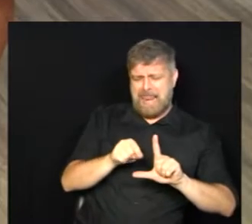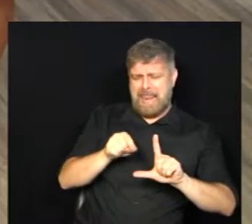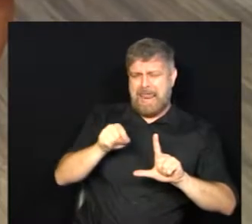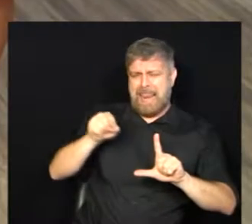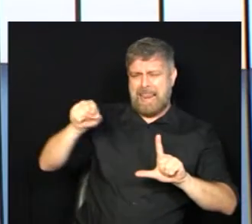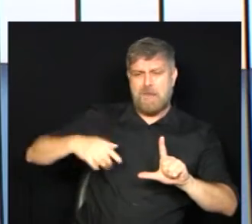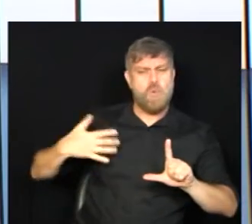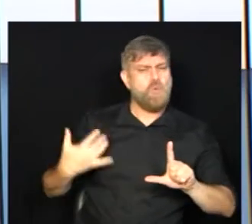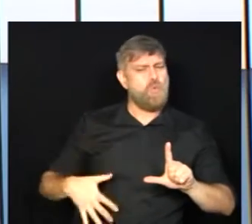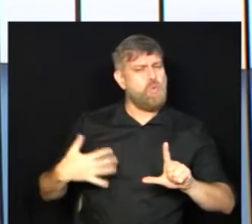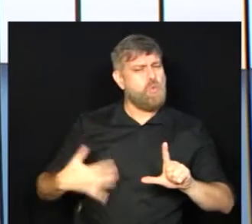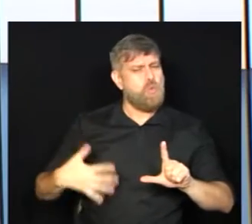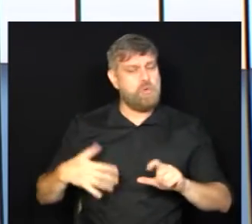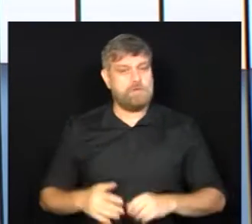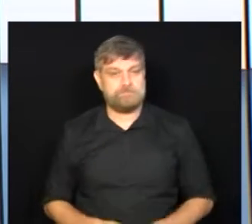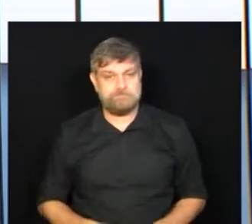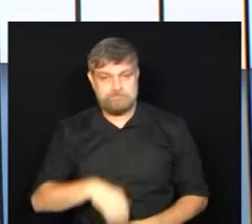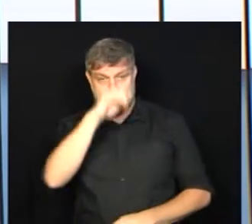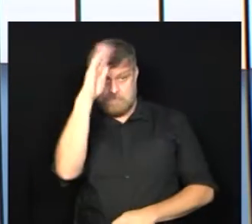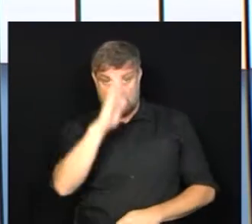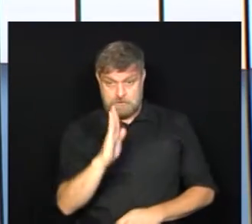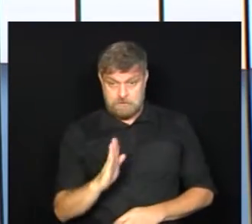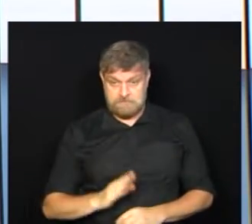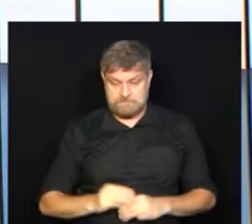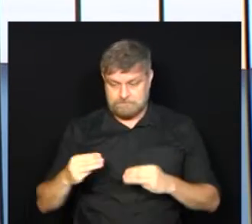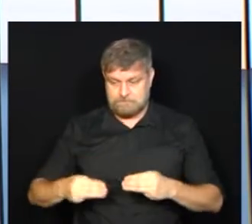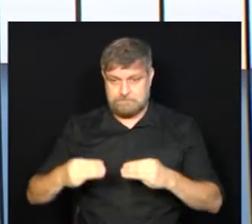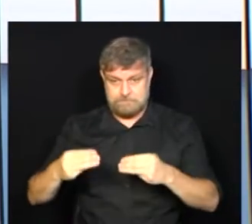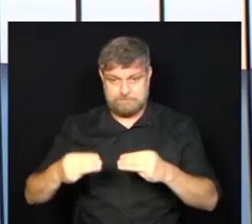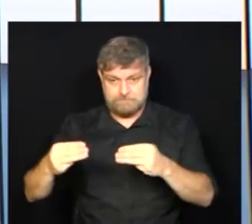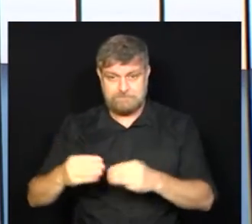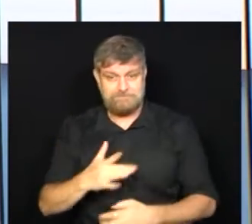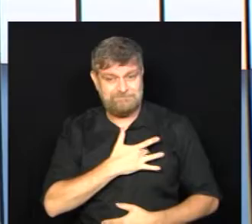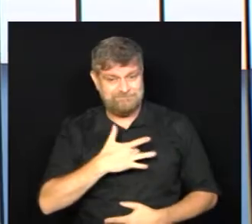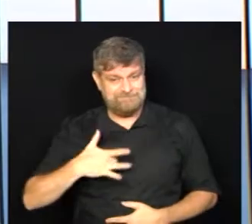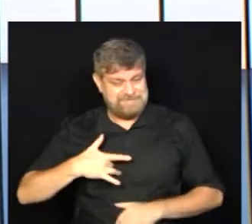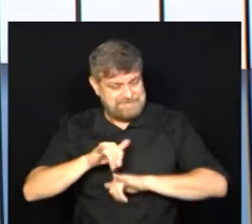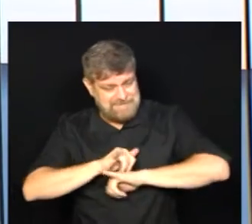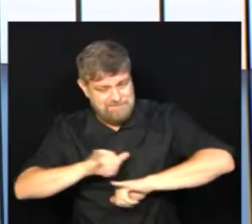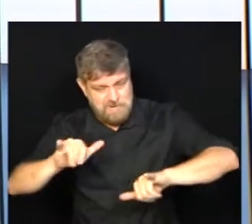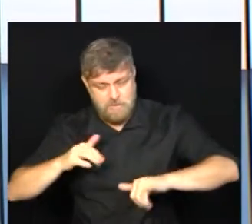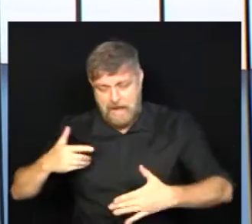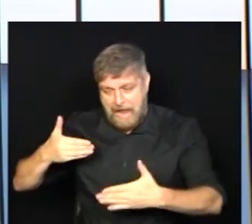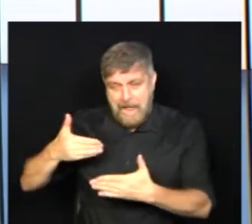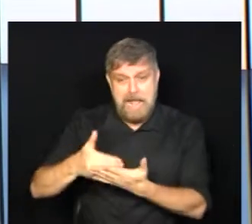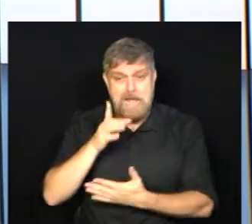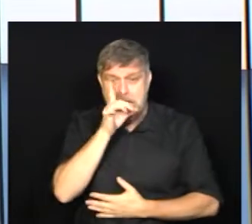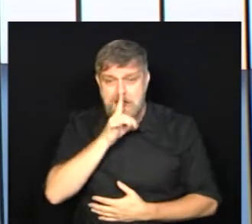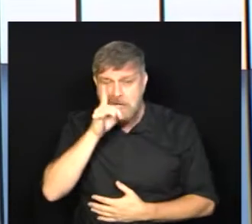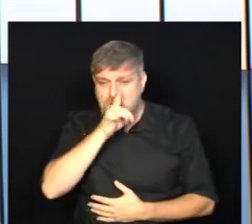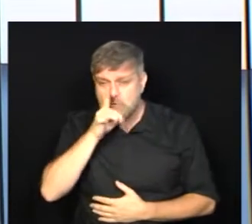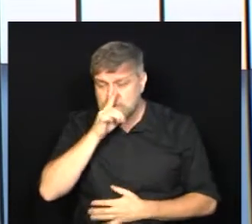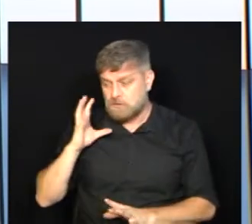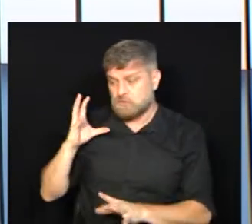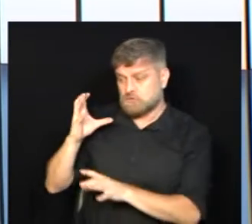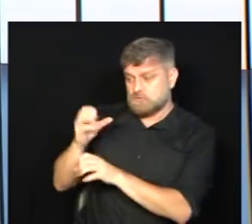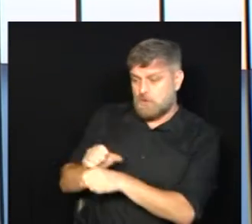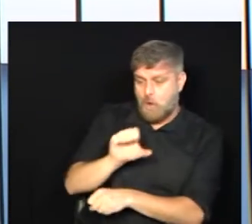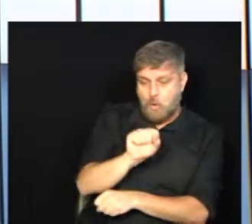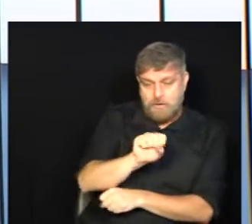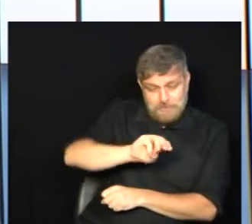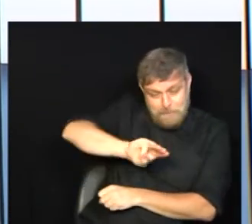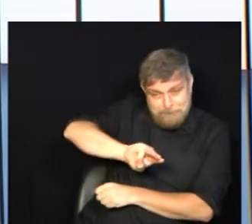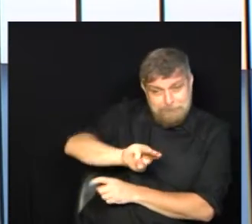altíssimos. Vamos lá. No Brasil, de acordo com o Ministério da Saúde, até este domingo eram